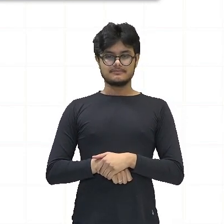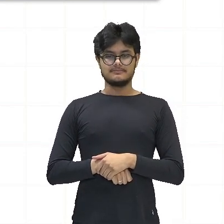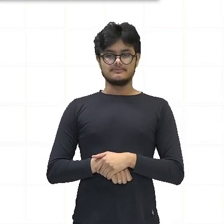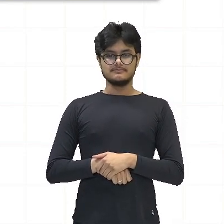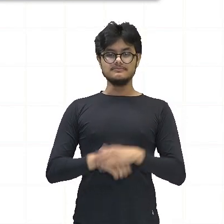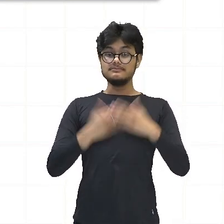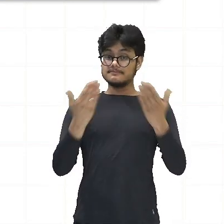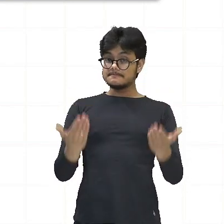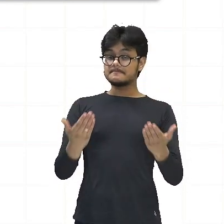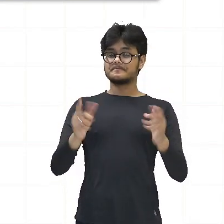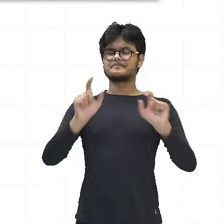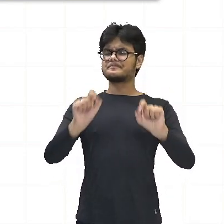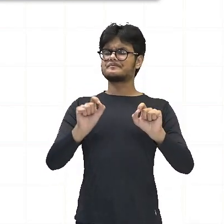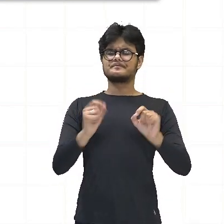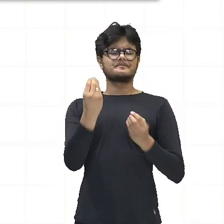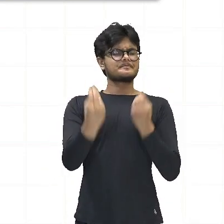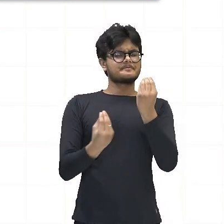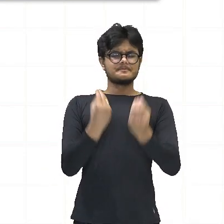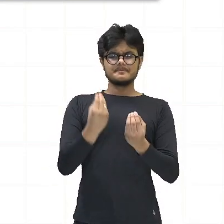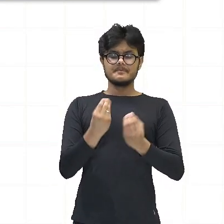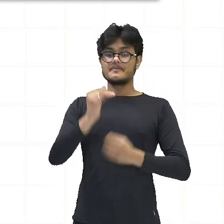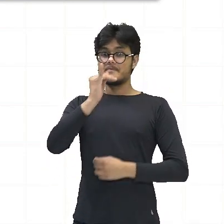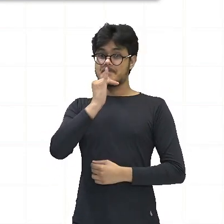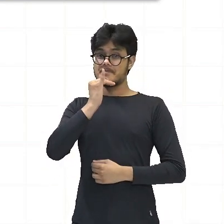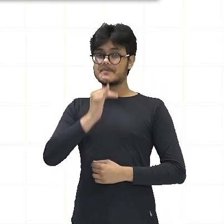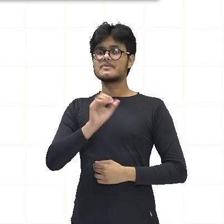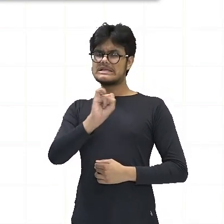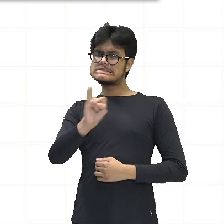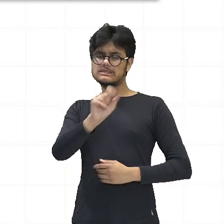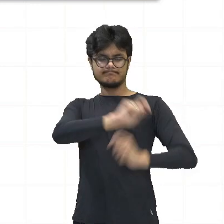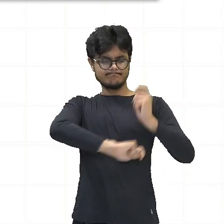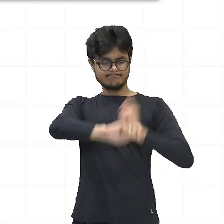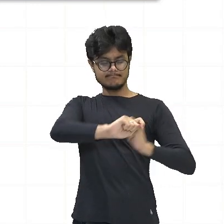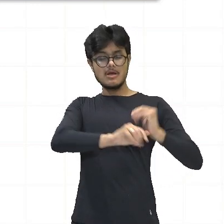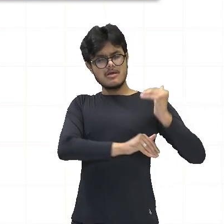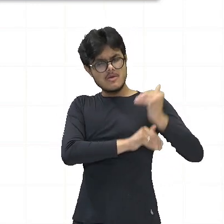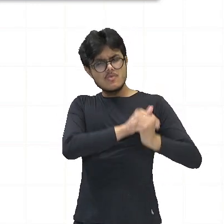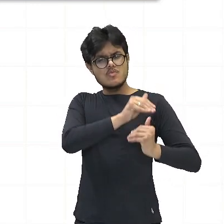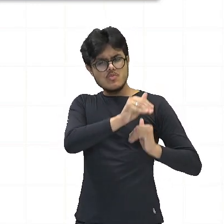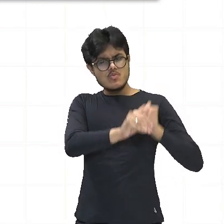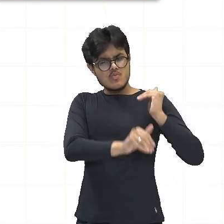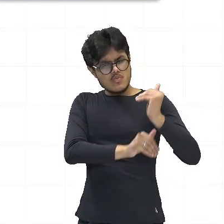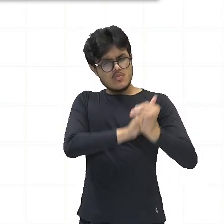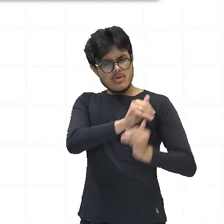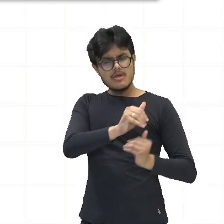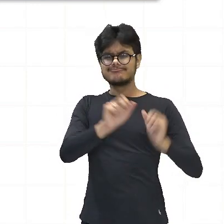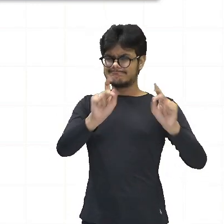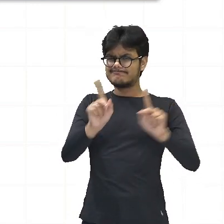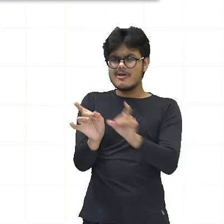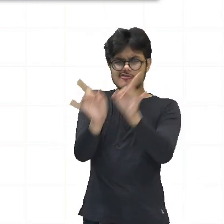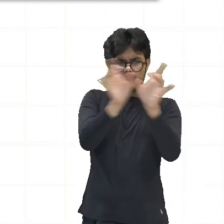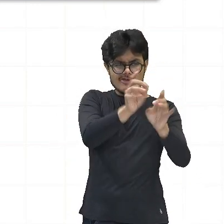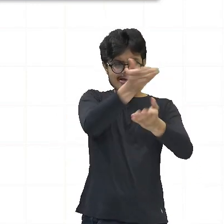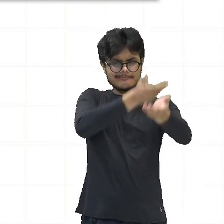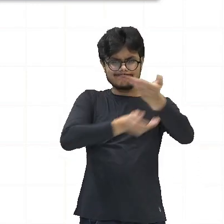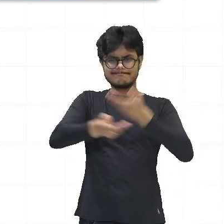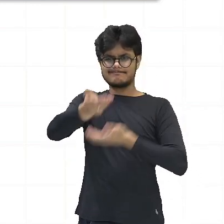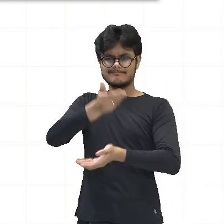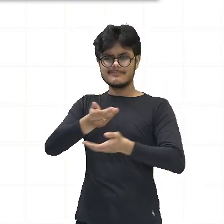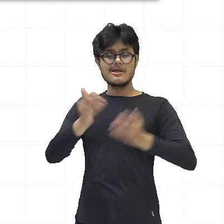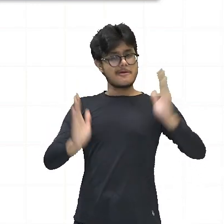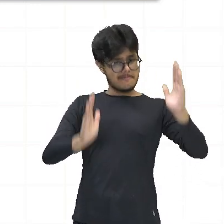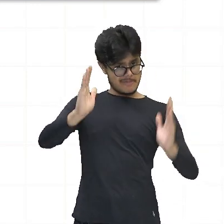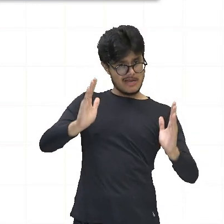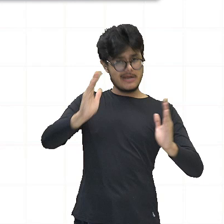práticas mercantilistas, né, o desenvolvimento do comércio, a prática do comércio, né, aí durante o